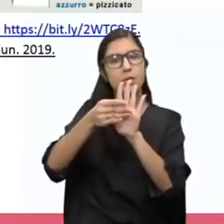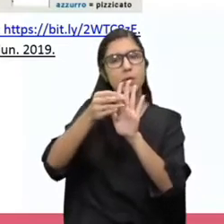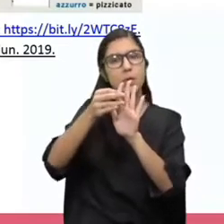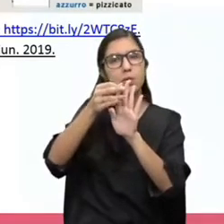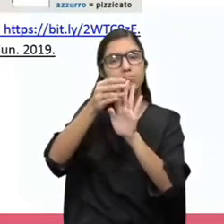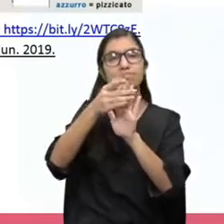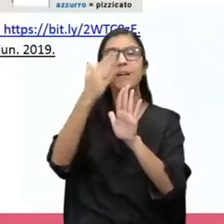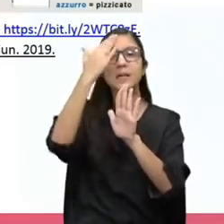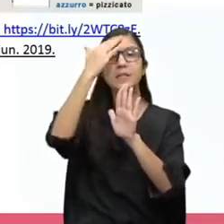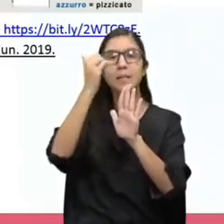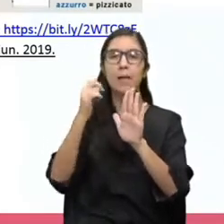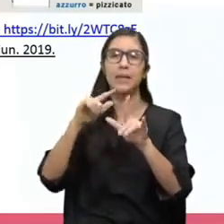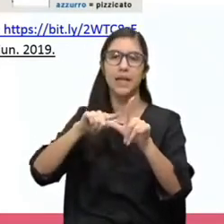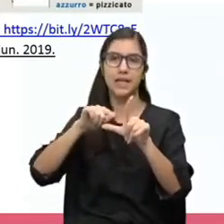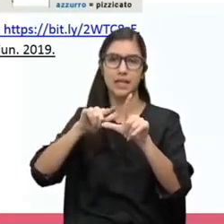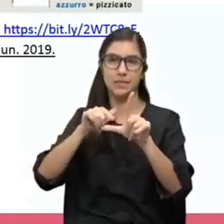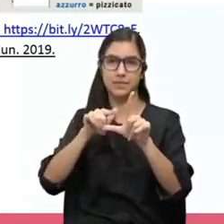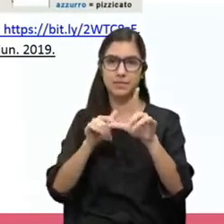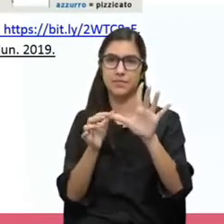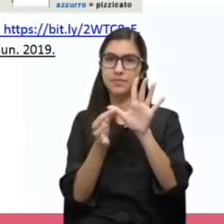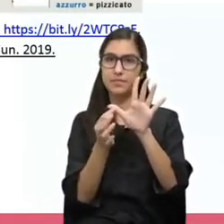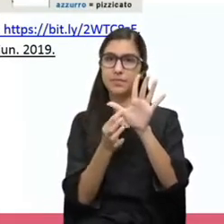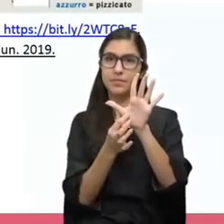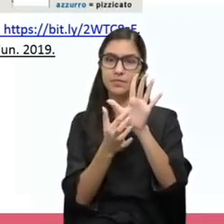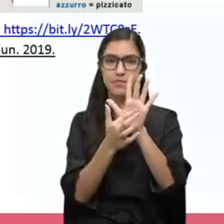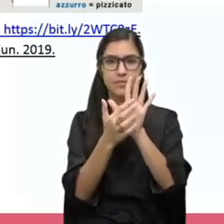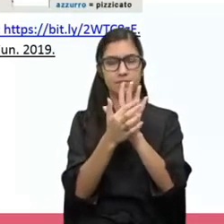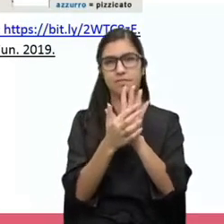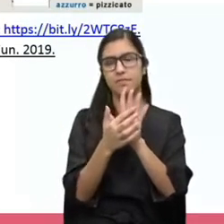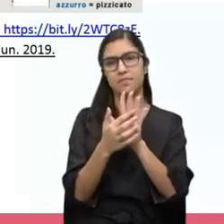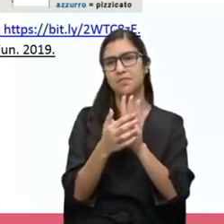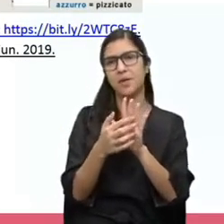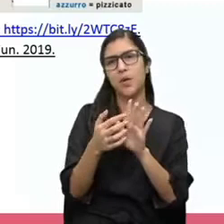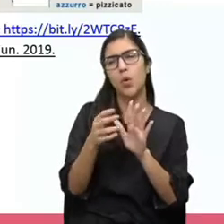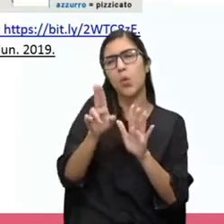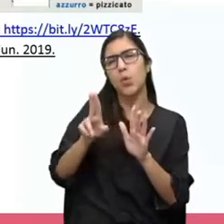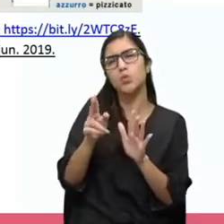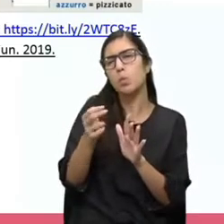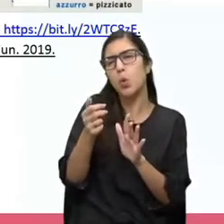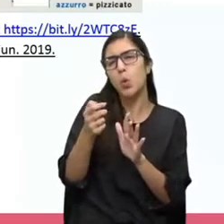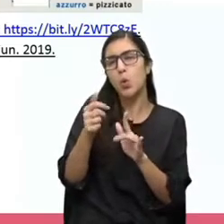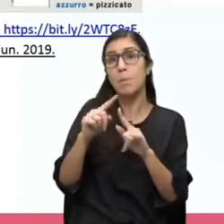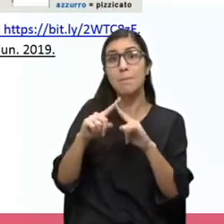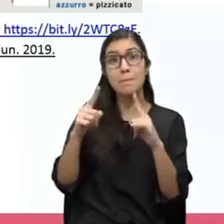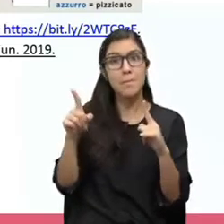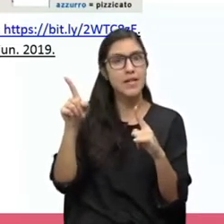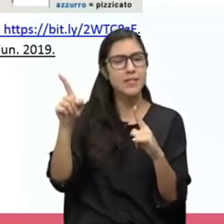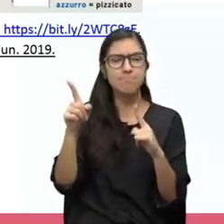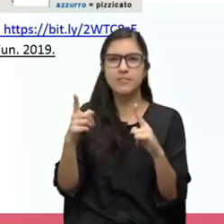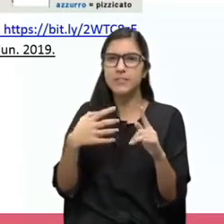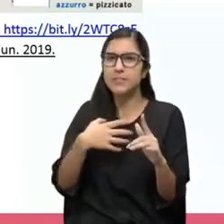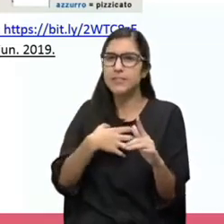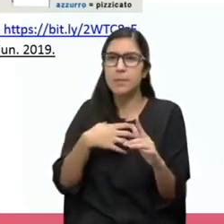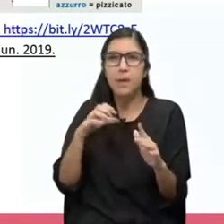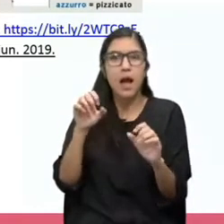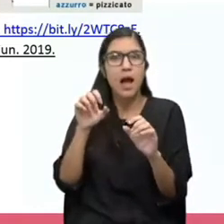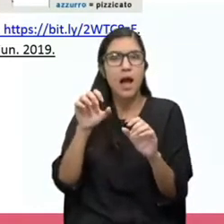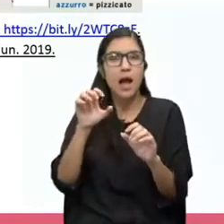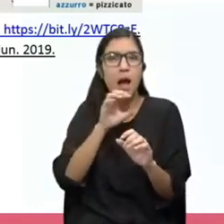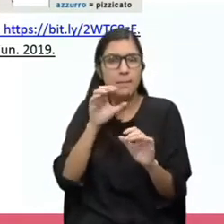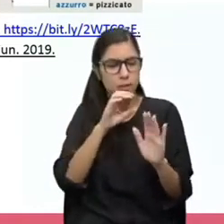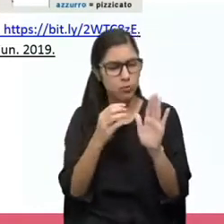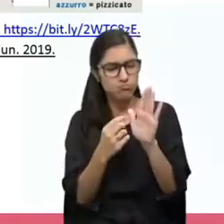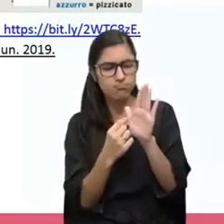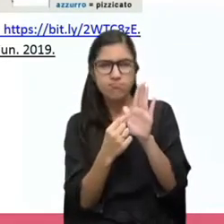ele reconhece como uma letra. Não é muito utilizado, mas é um sistema muito apurado e muito rápido também de